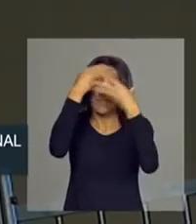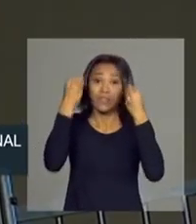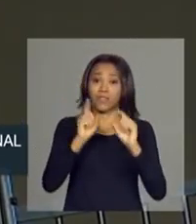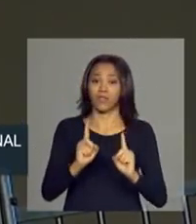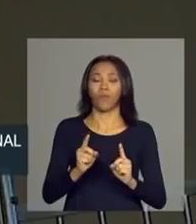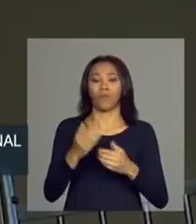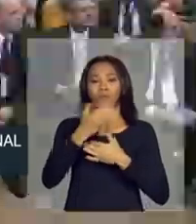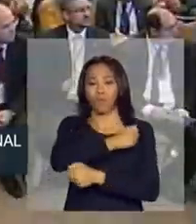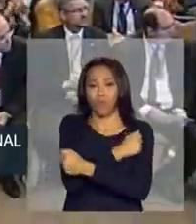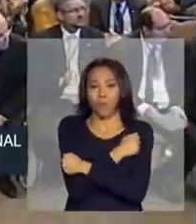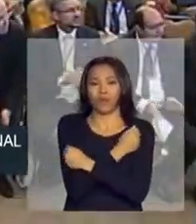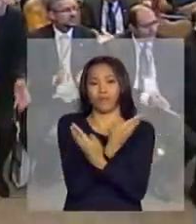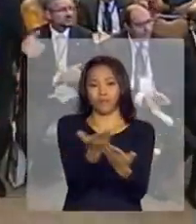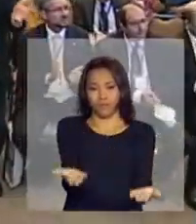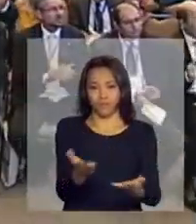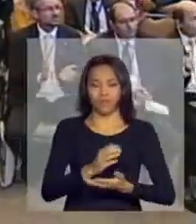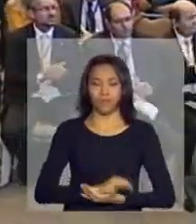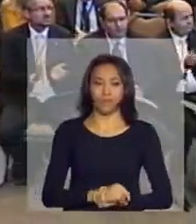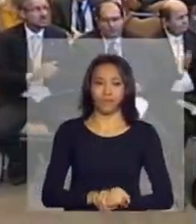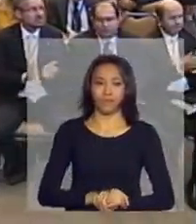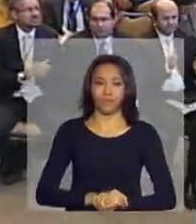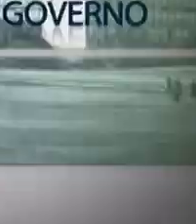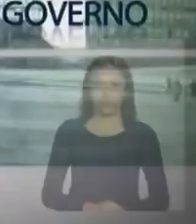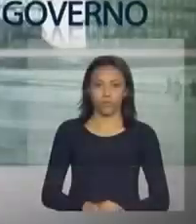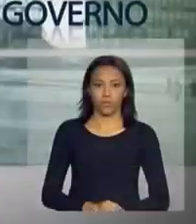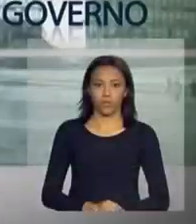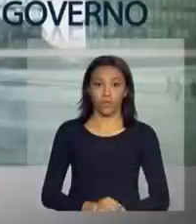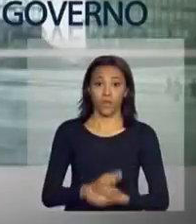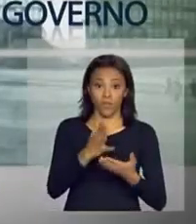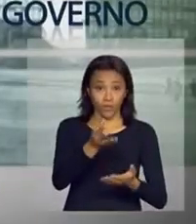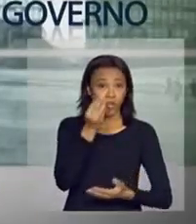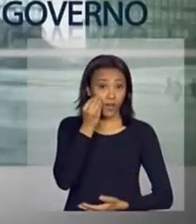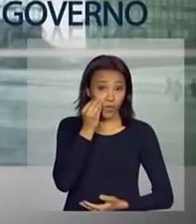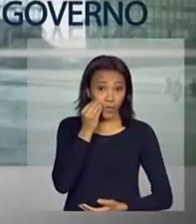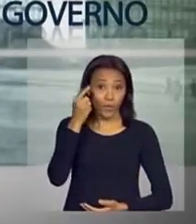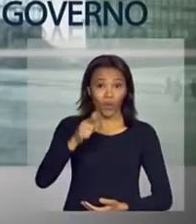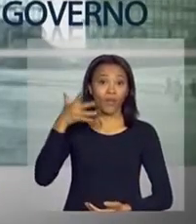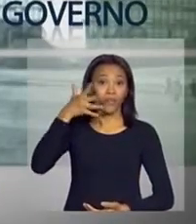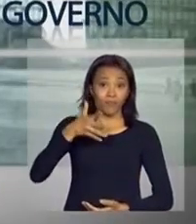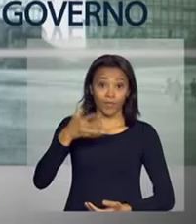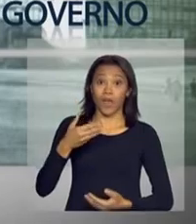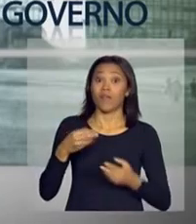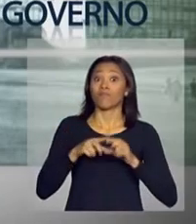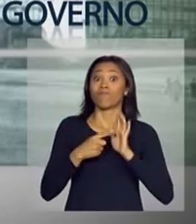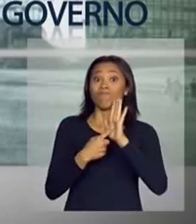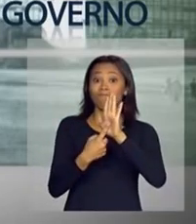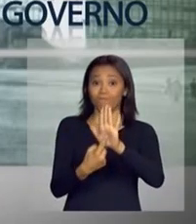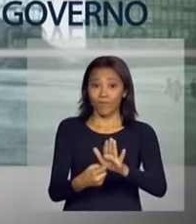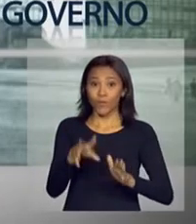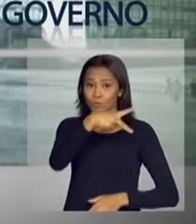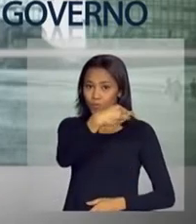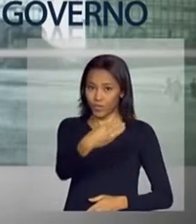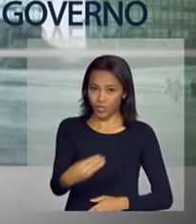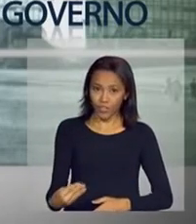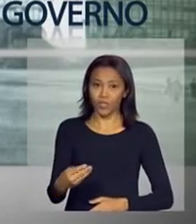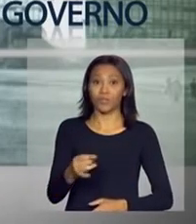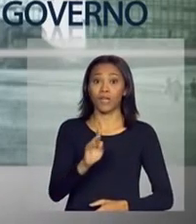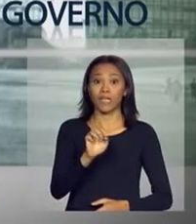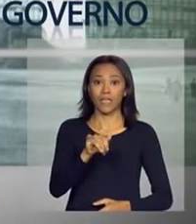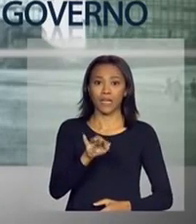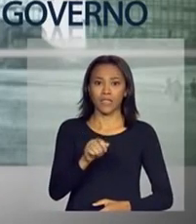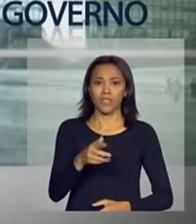todos os brasileiros. E que a gente possa dar a certeza de que nenhuma região ficará para trás e que